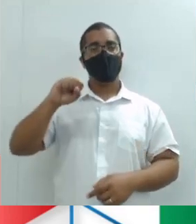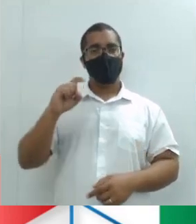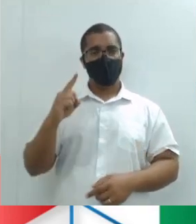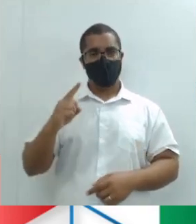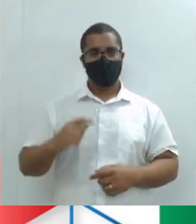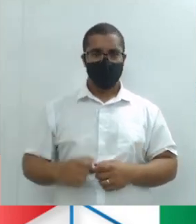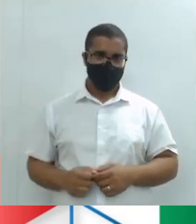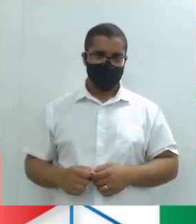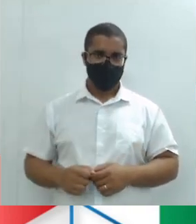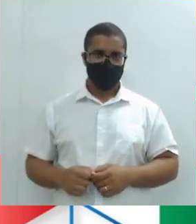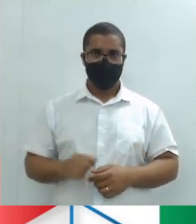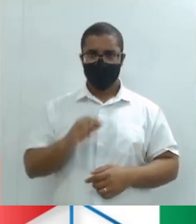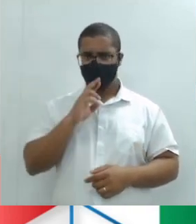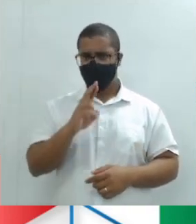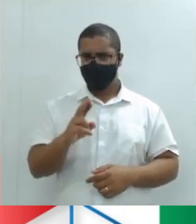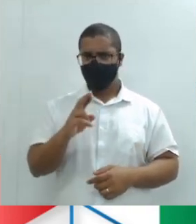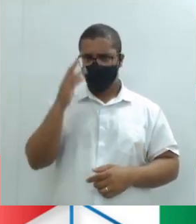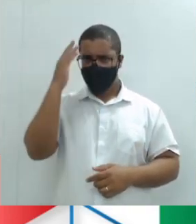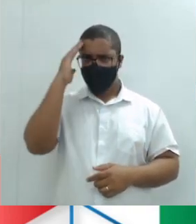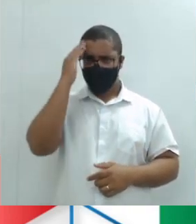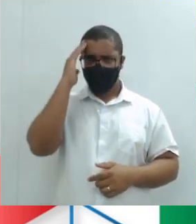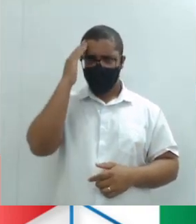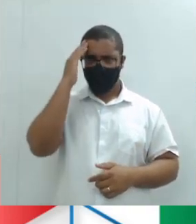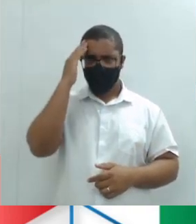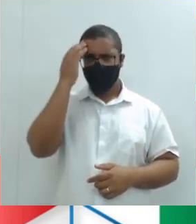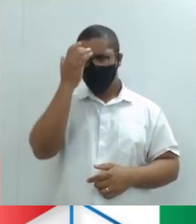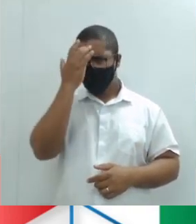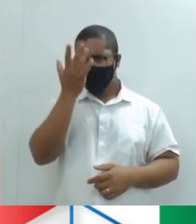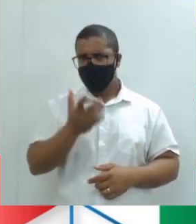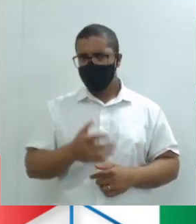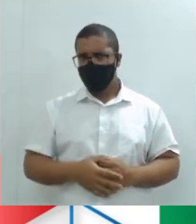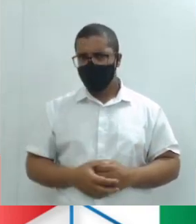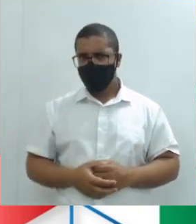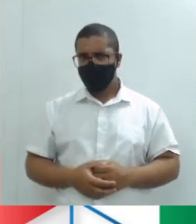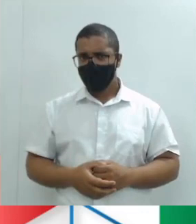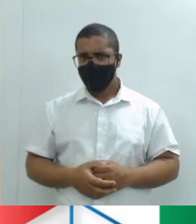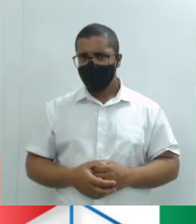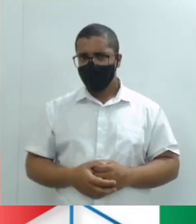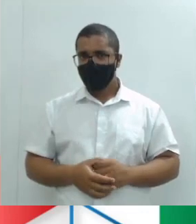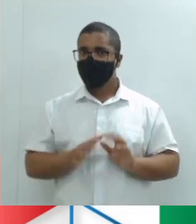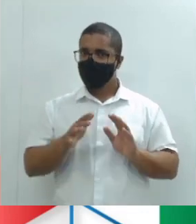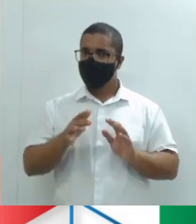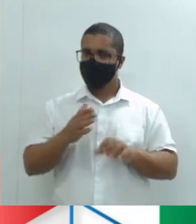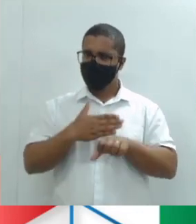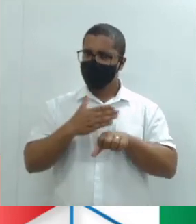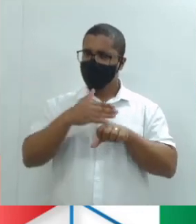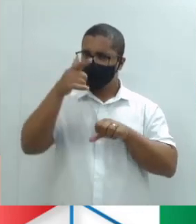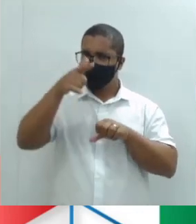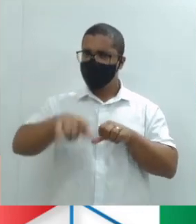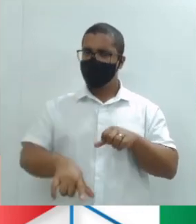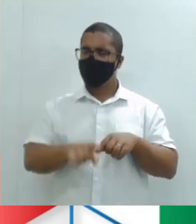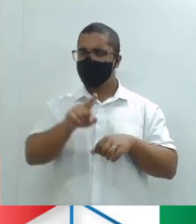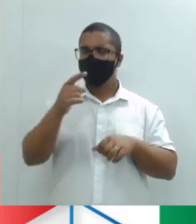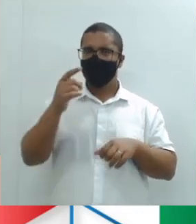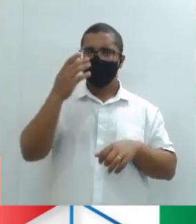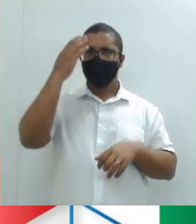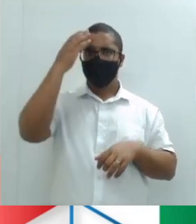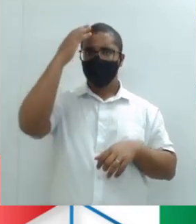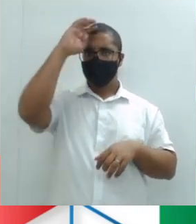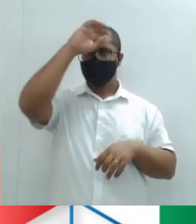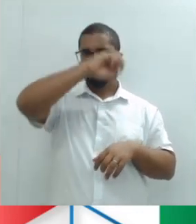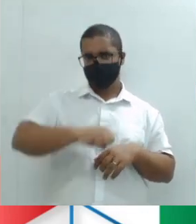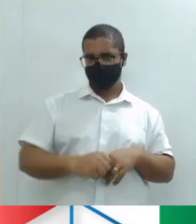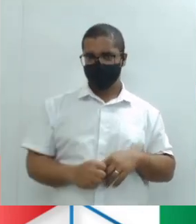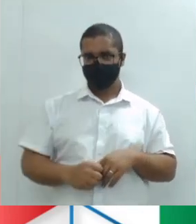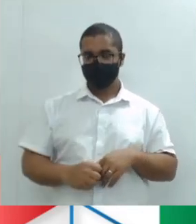final. Deu para entender? Tá fácil? Vamos fazer mais exercícios que você vai seguir a sequência.